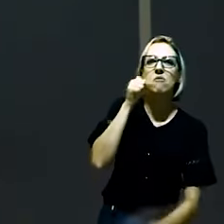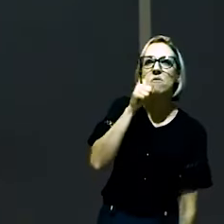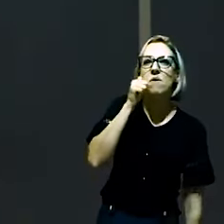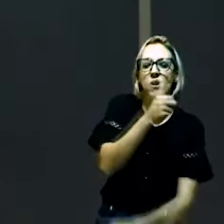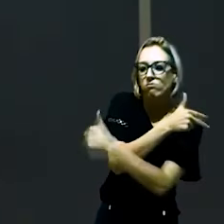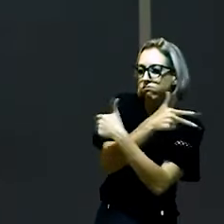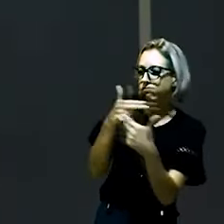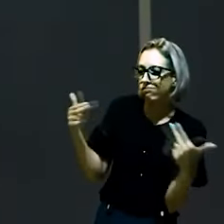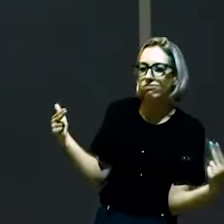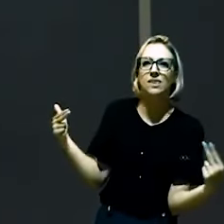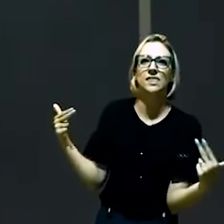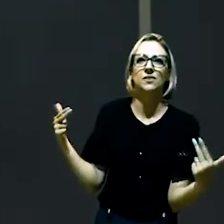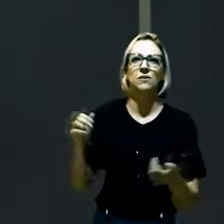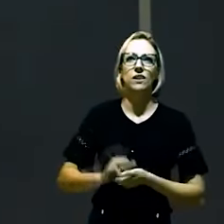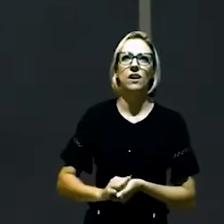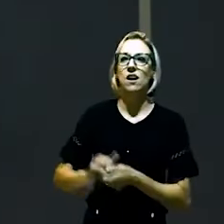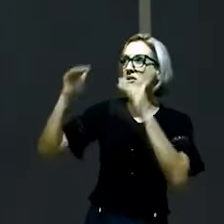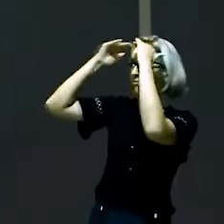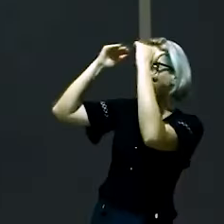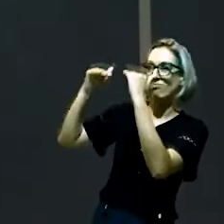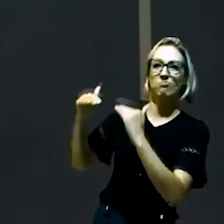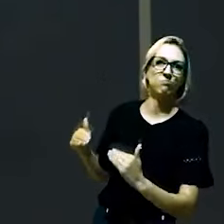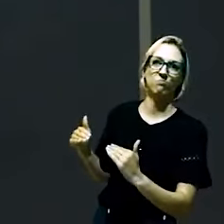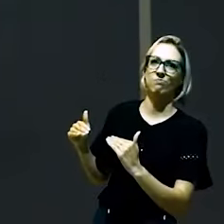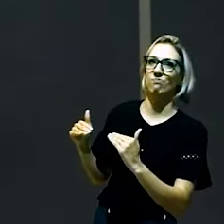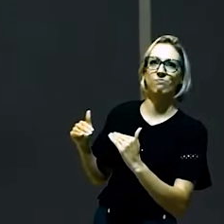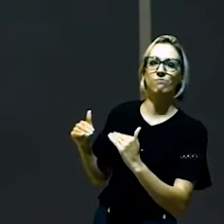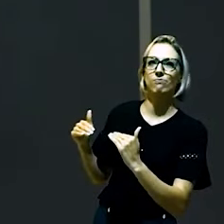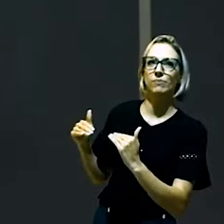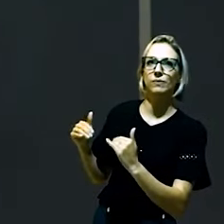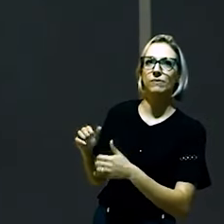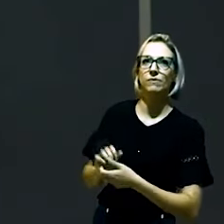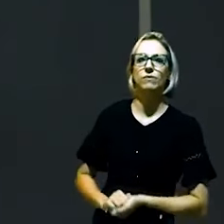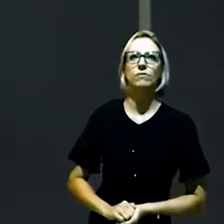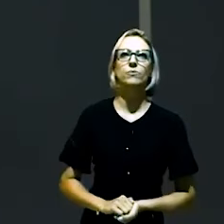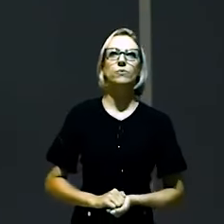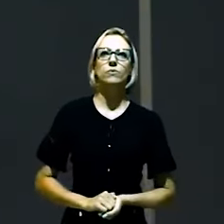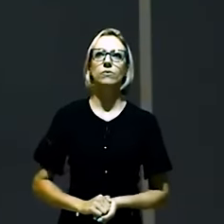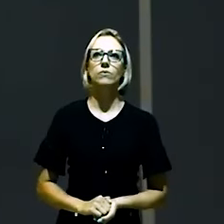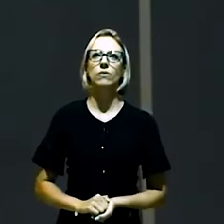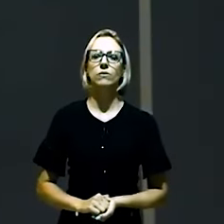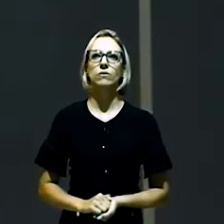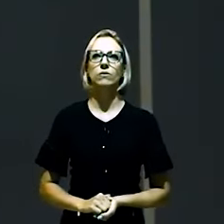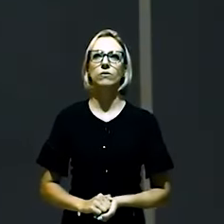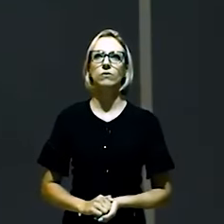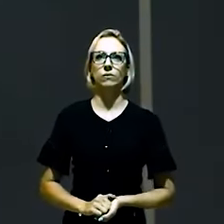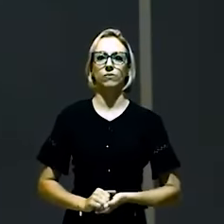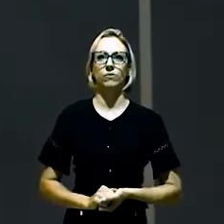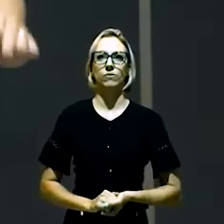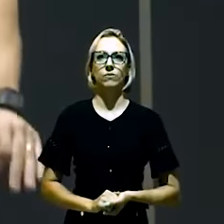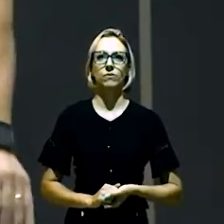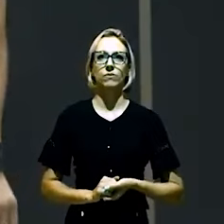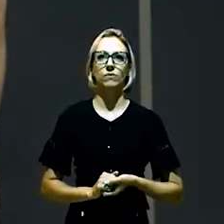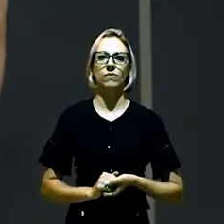Negligenciou aquilo que o Senhor disse para ele. Não, se você for por esse caminho, elas